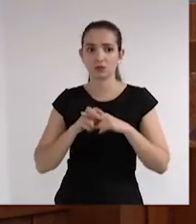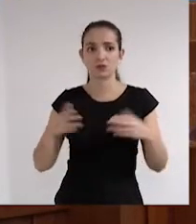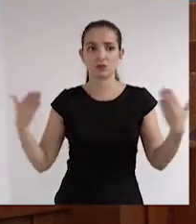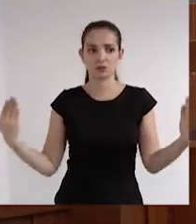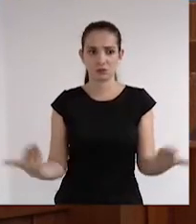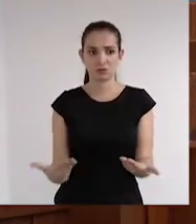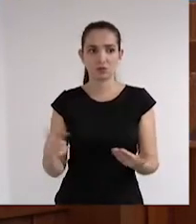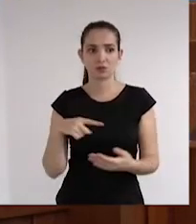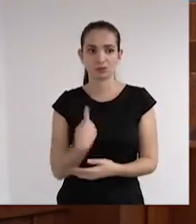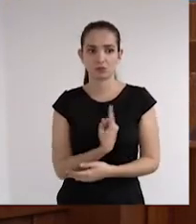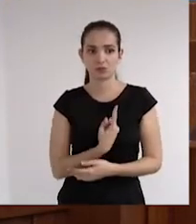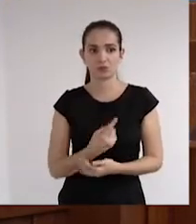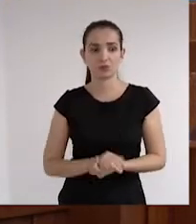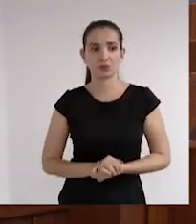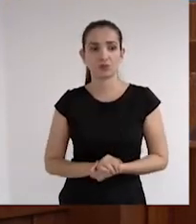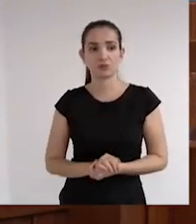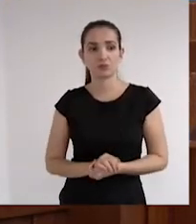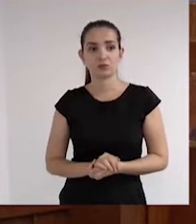eminência